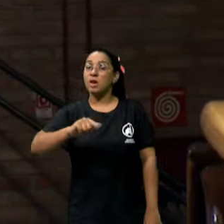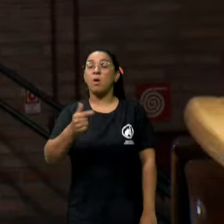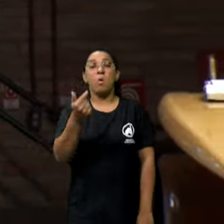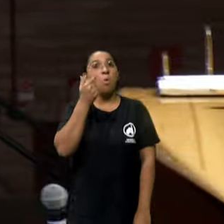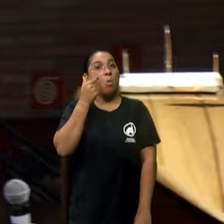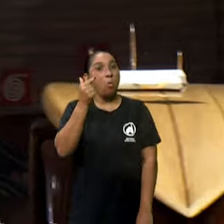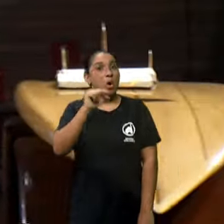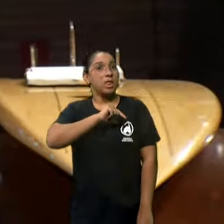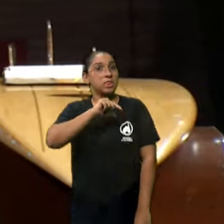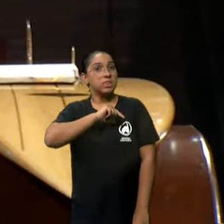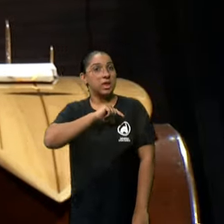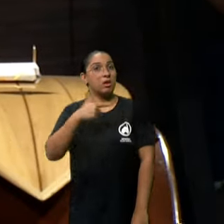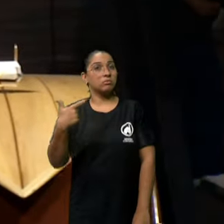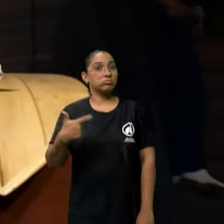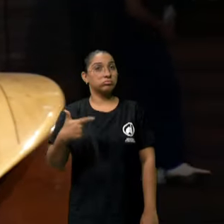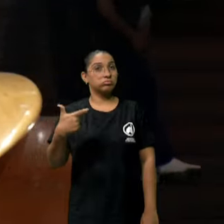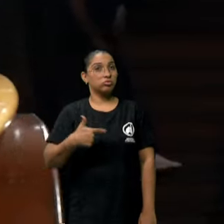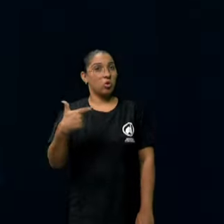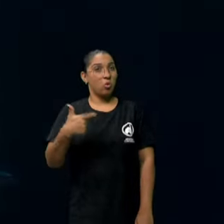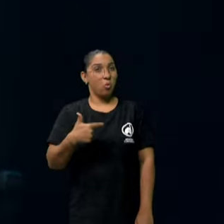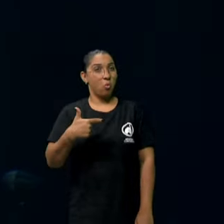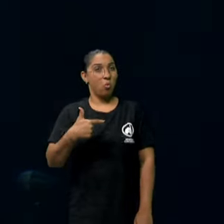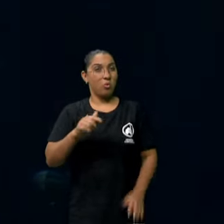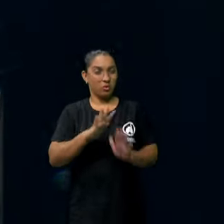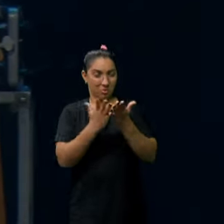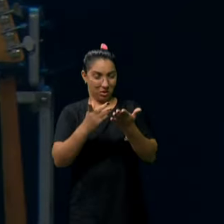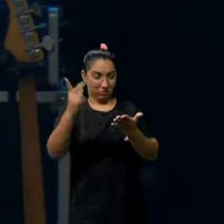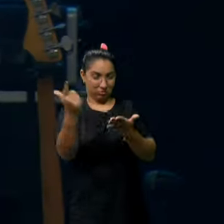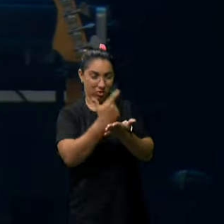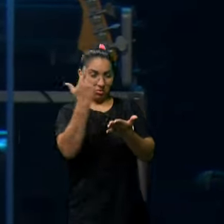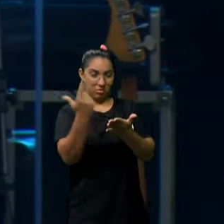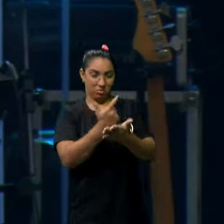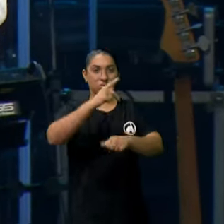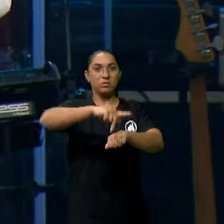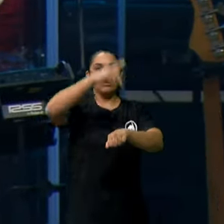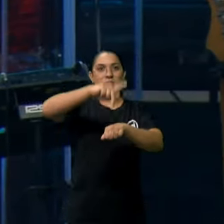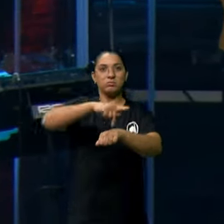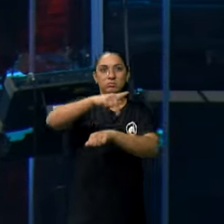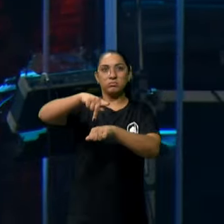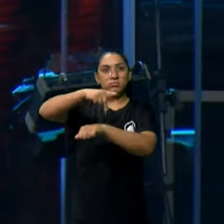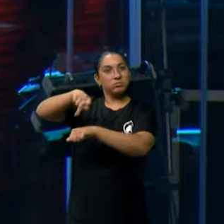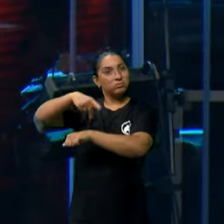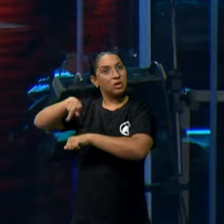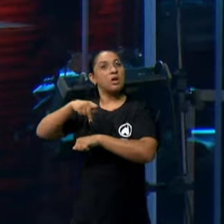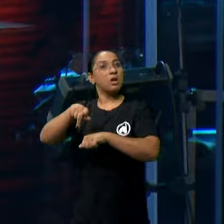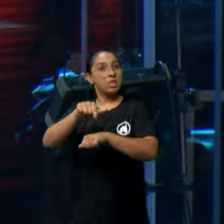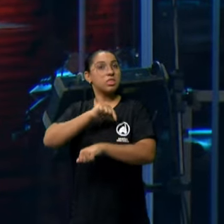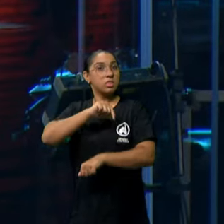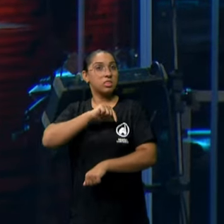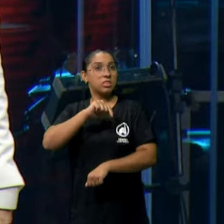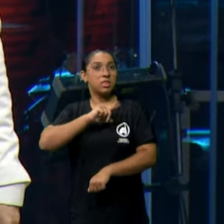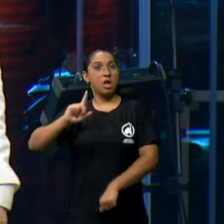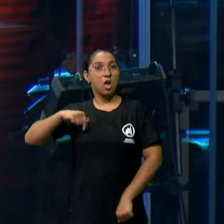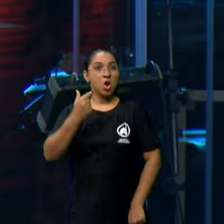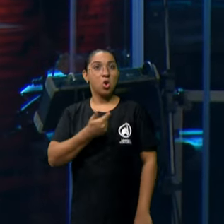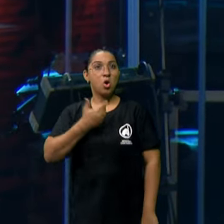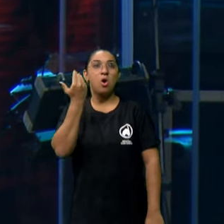entre os livros das Nações a Bíblia diz que o eterno o pai como nós falamos de nossa